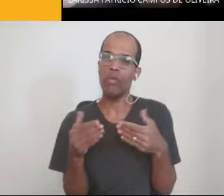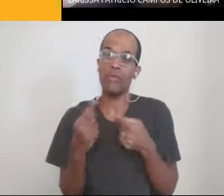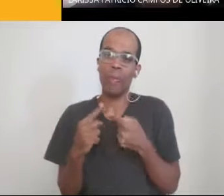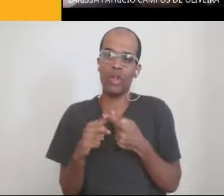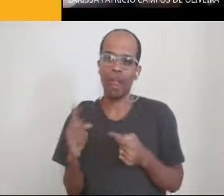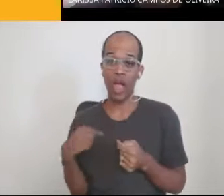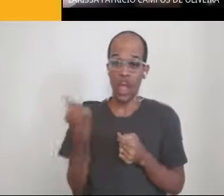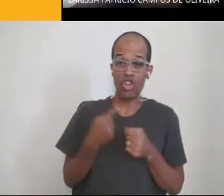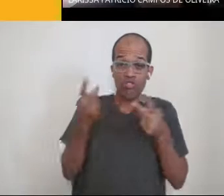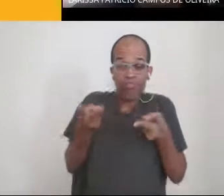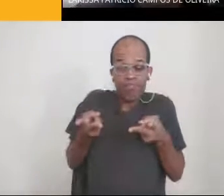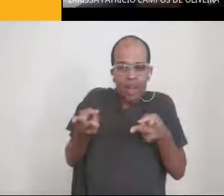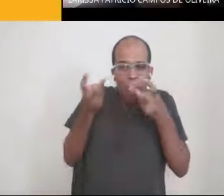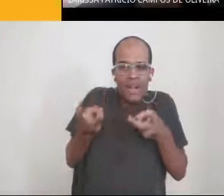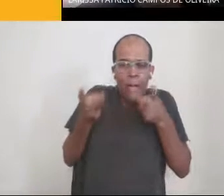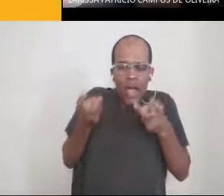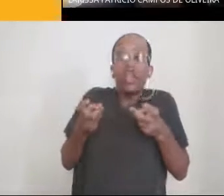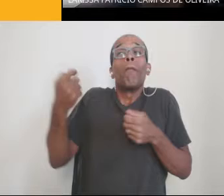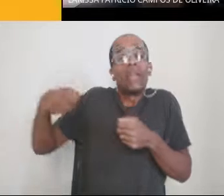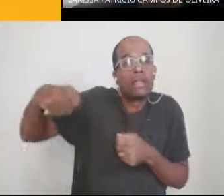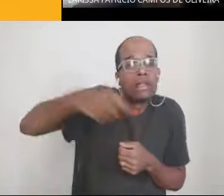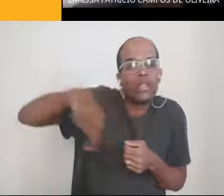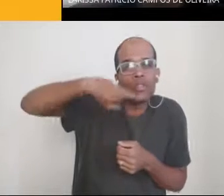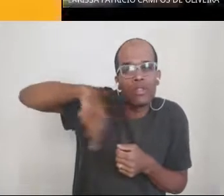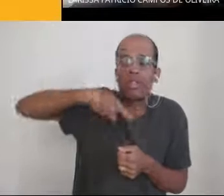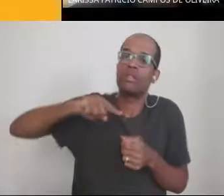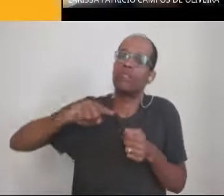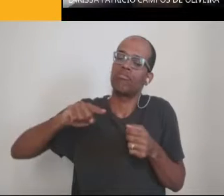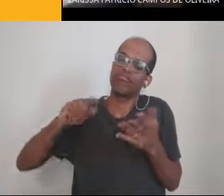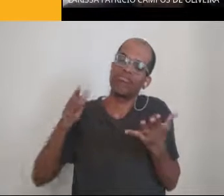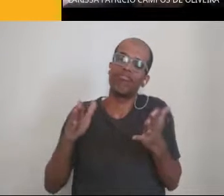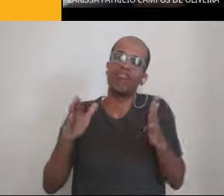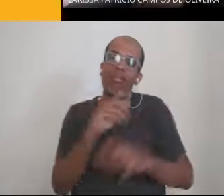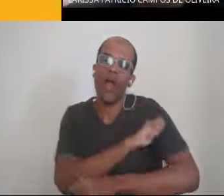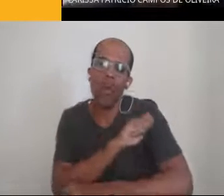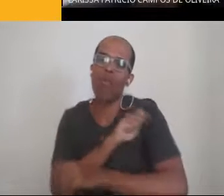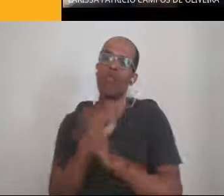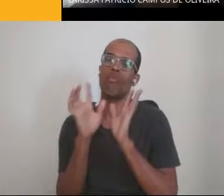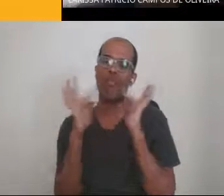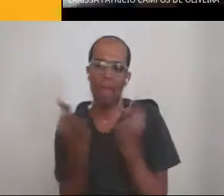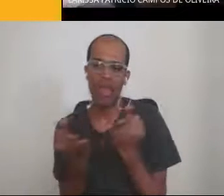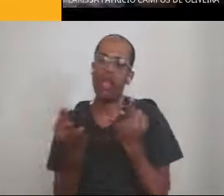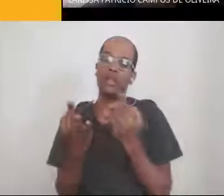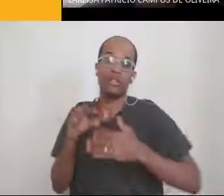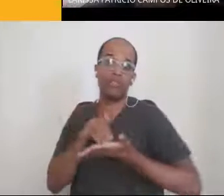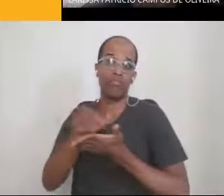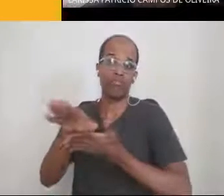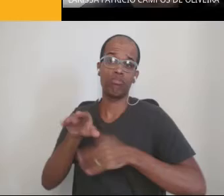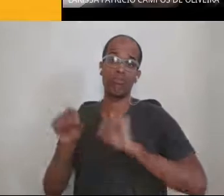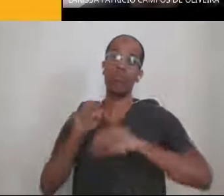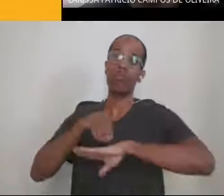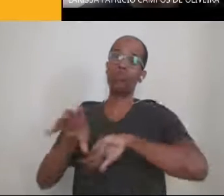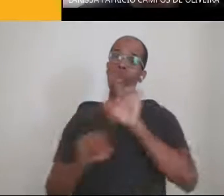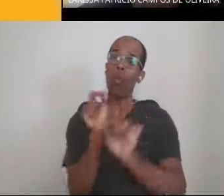estamos sentindo bastante necessidade, né, dos pais e dos alunos, a partir daquilo que os professores nos trazem, em estabelecer uma rotina